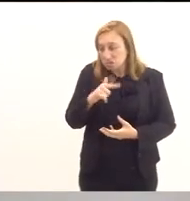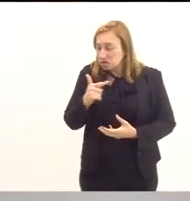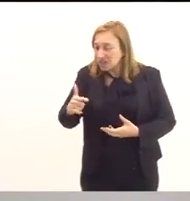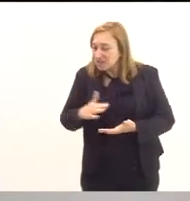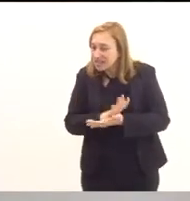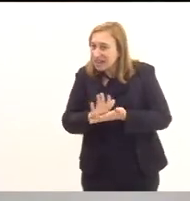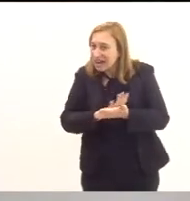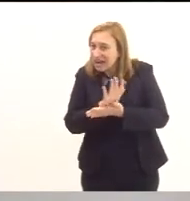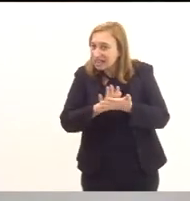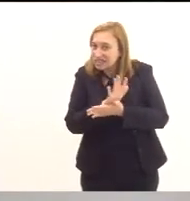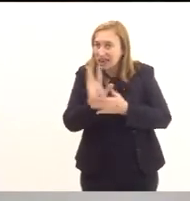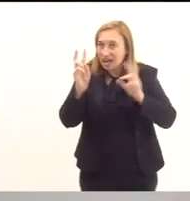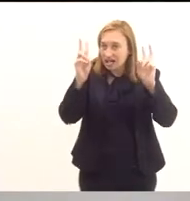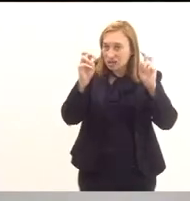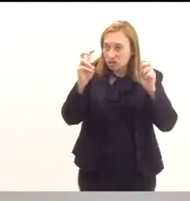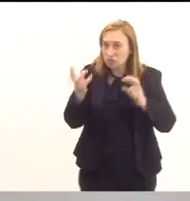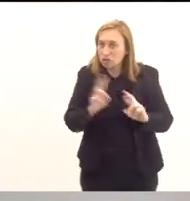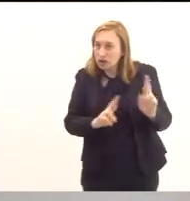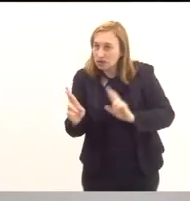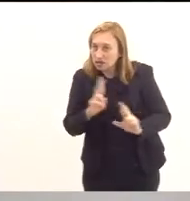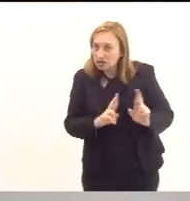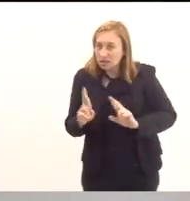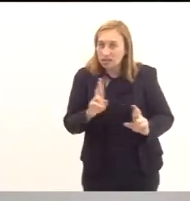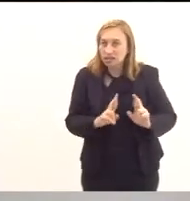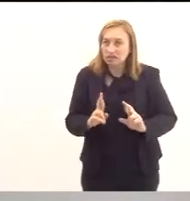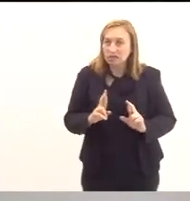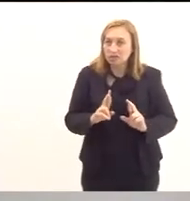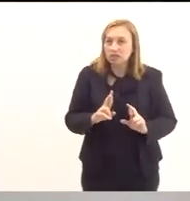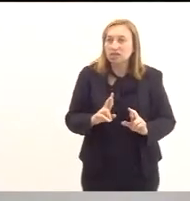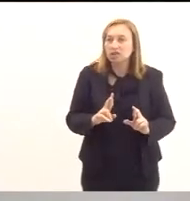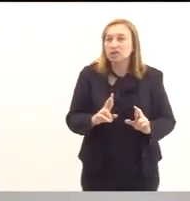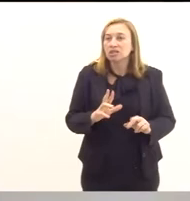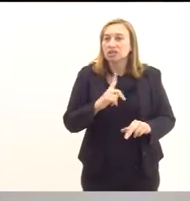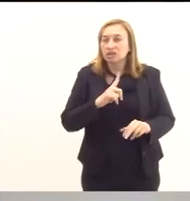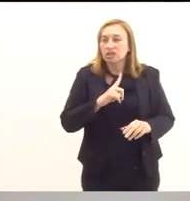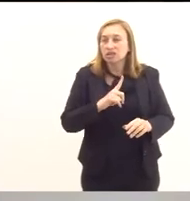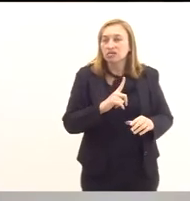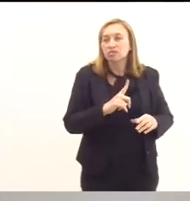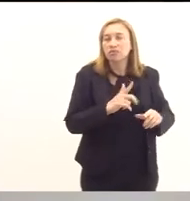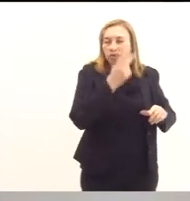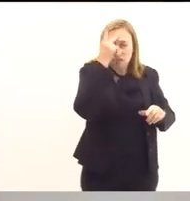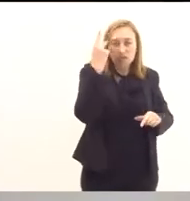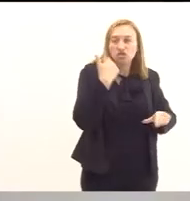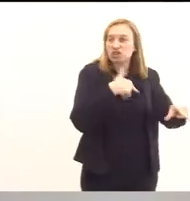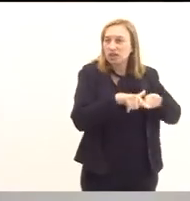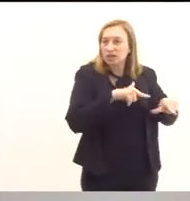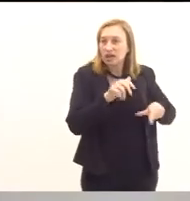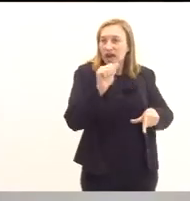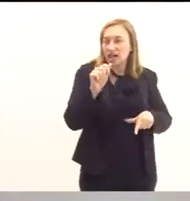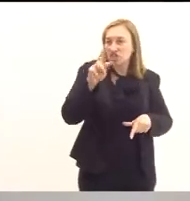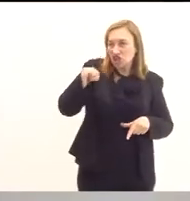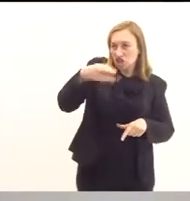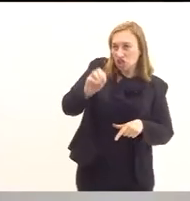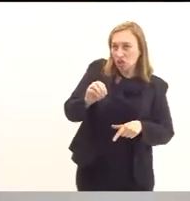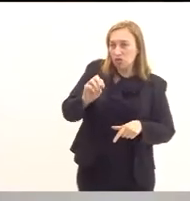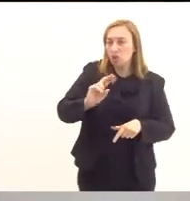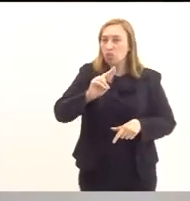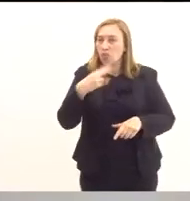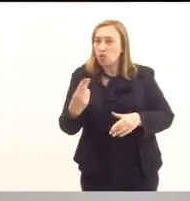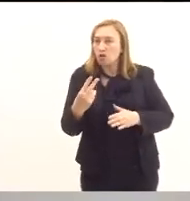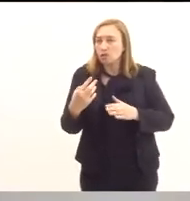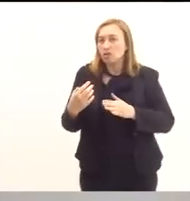de qualquer questão relacionada a isso envolvendo Empregados de Rio para os prestadores de serviço